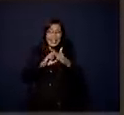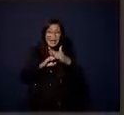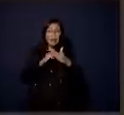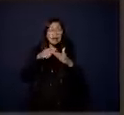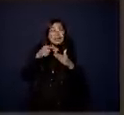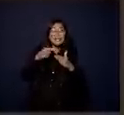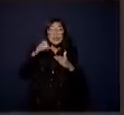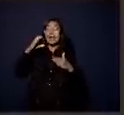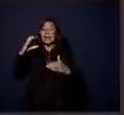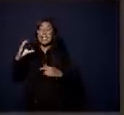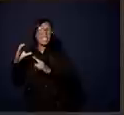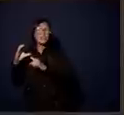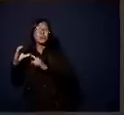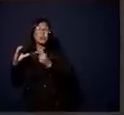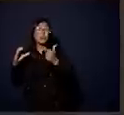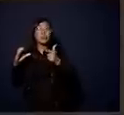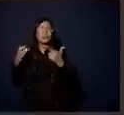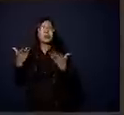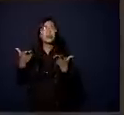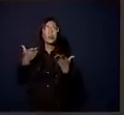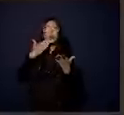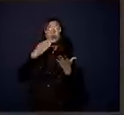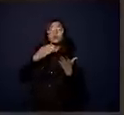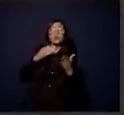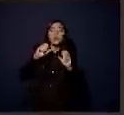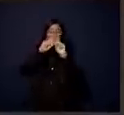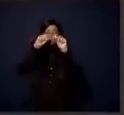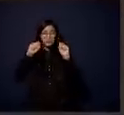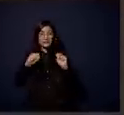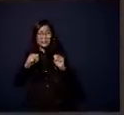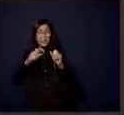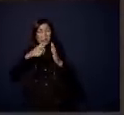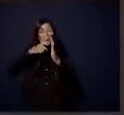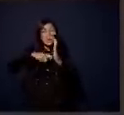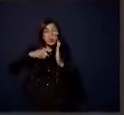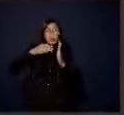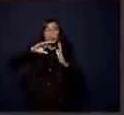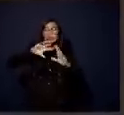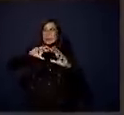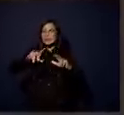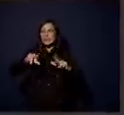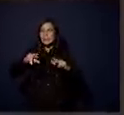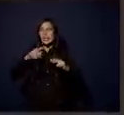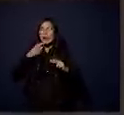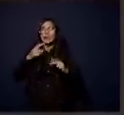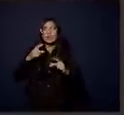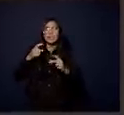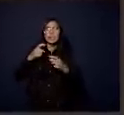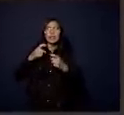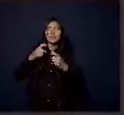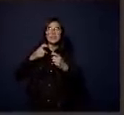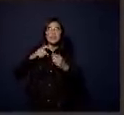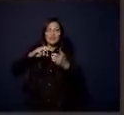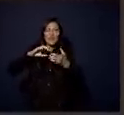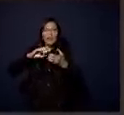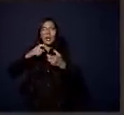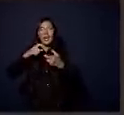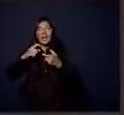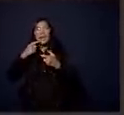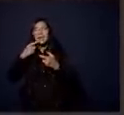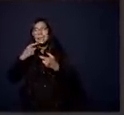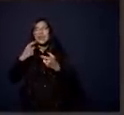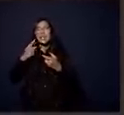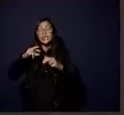que dá direito a crédito não um sistema tributário que no âmbito dos Estados então a legislação complicada de ICMS que é diferente nos